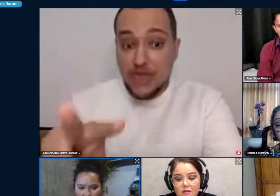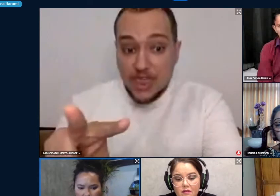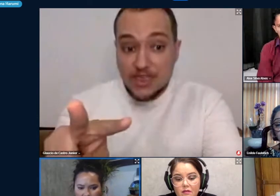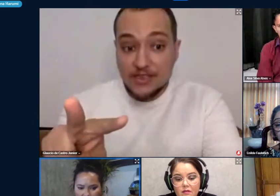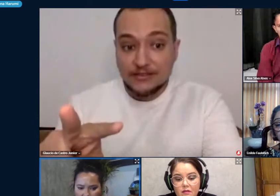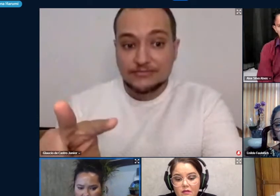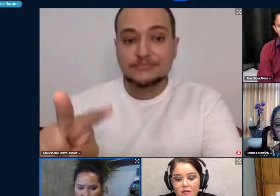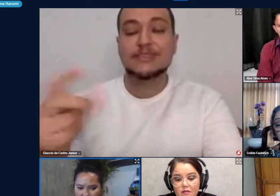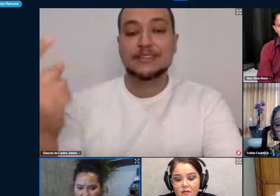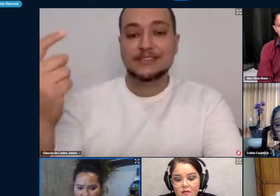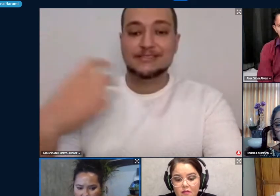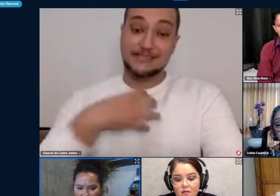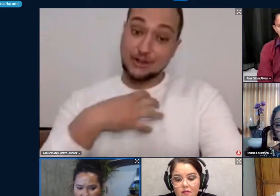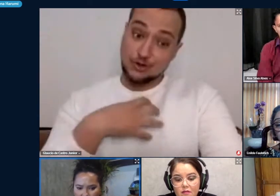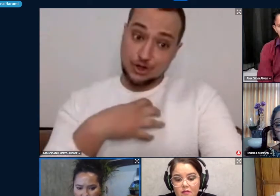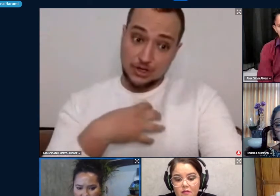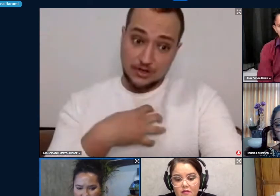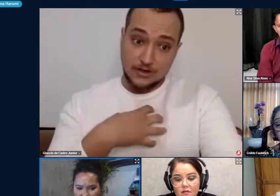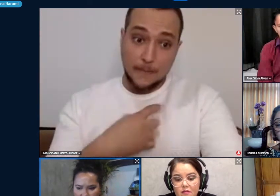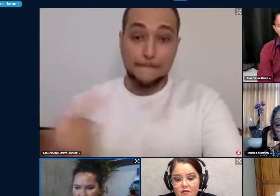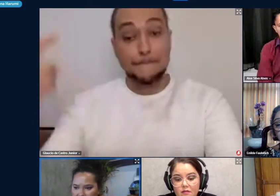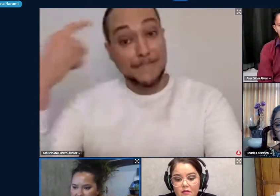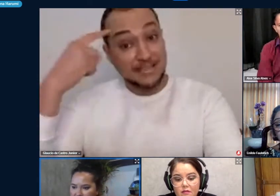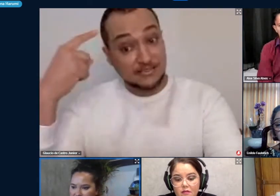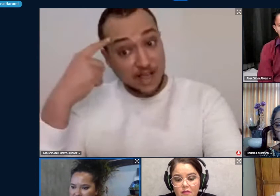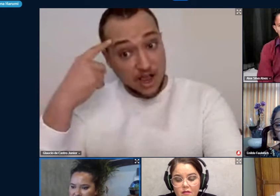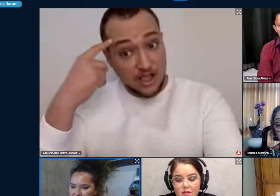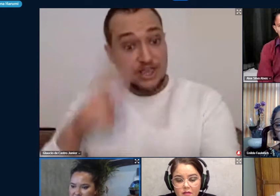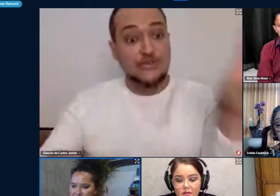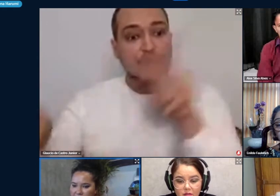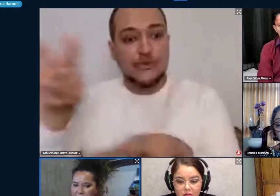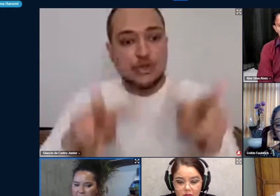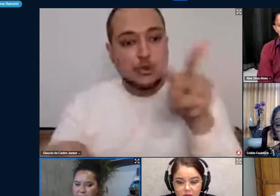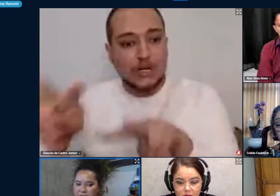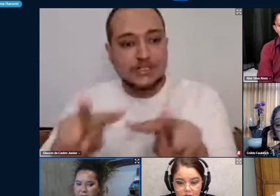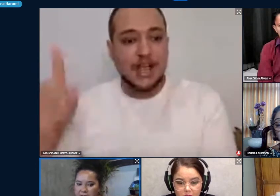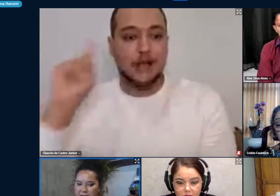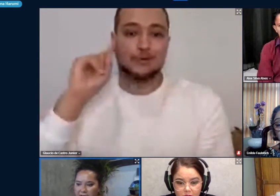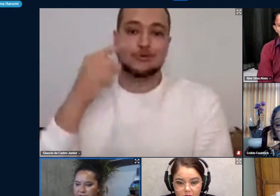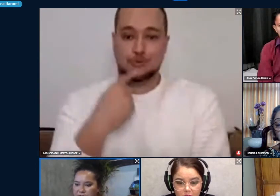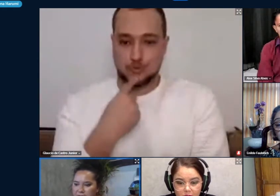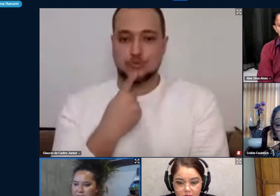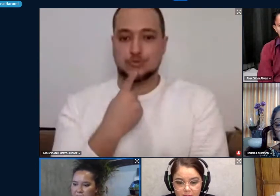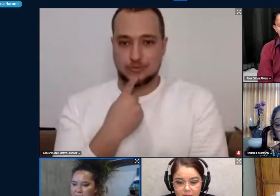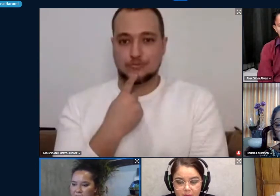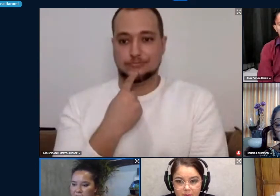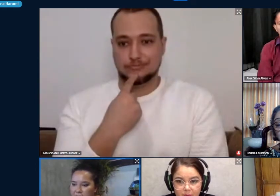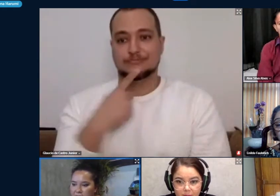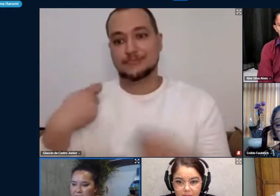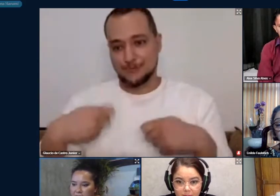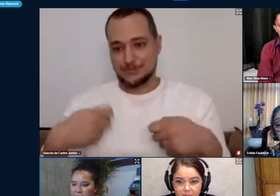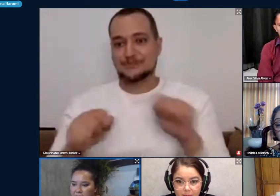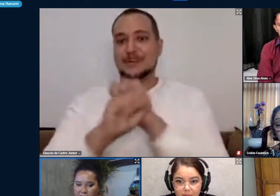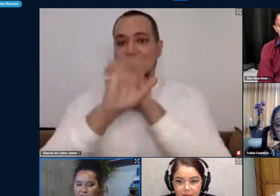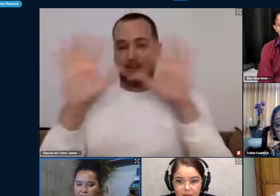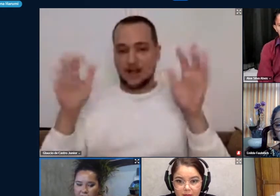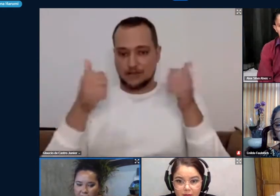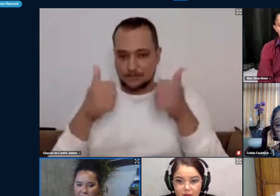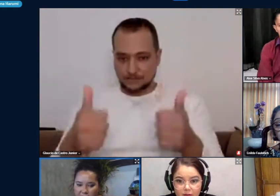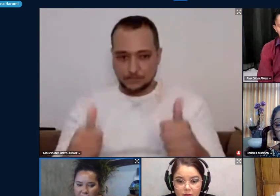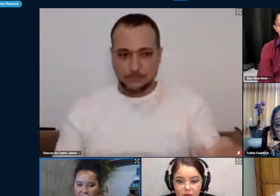a forma como você enxerga, como você visualiza, ele vai trazer as possibilidades